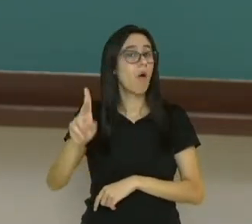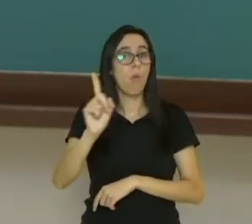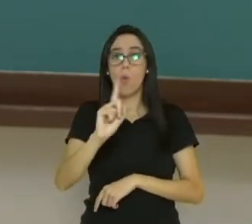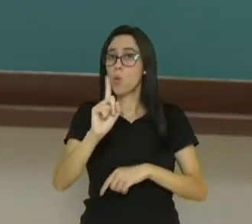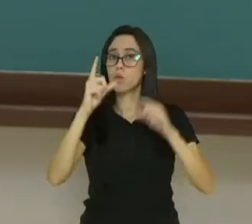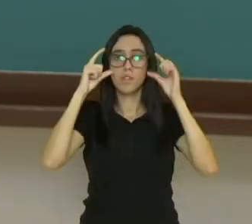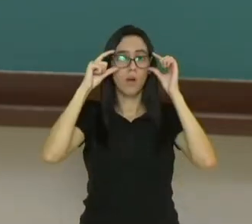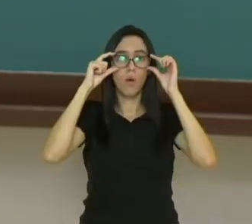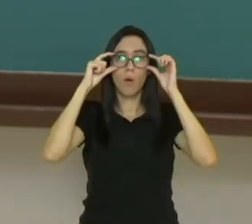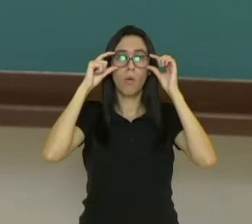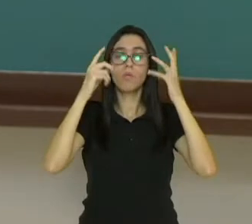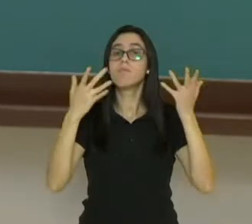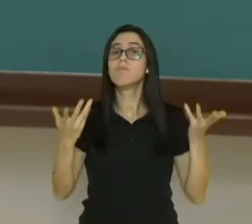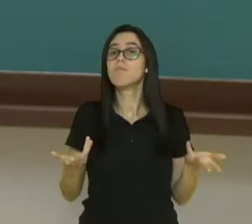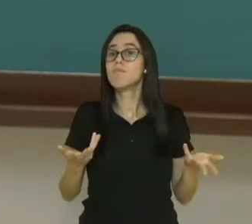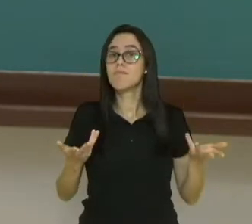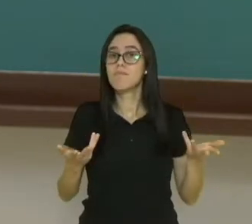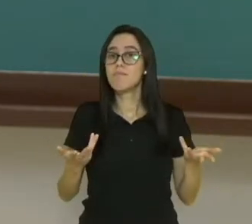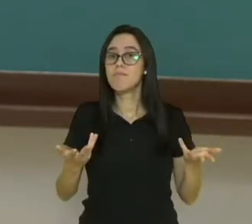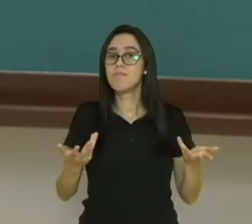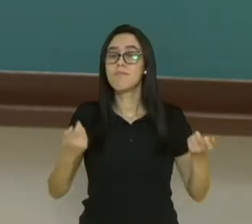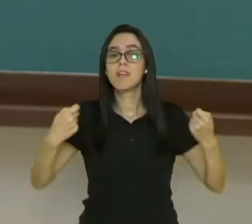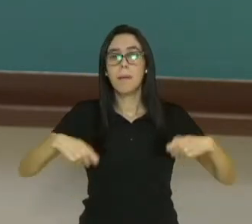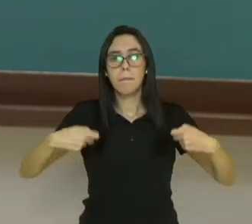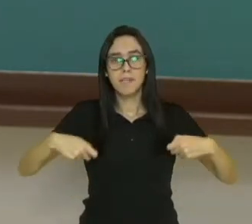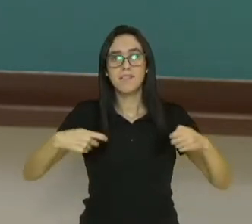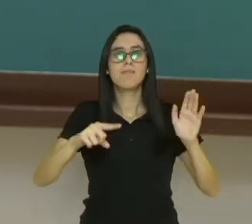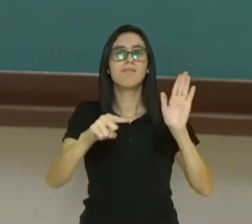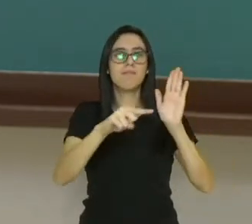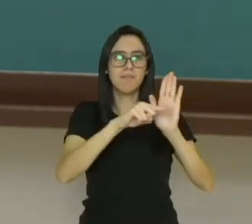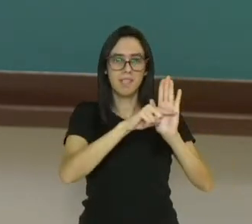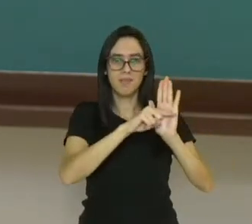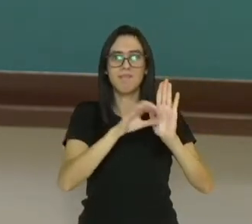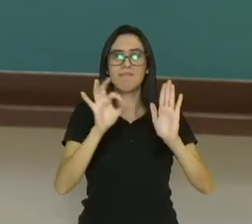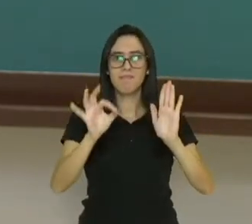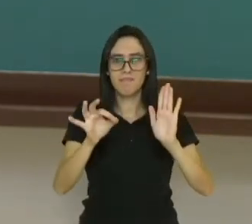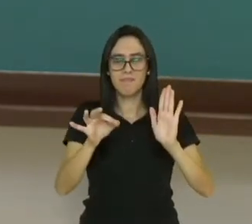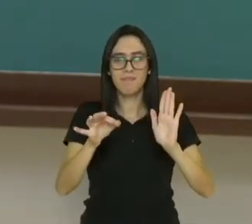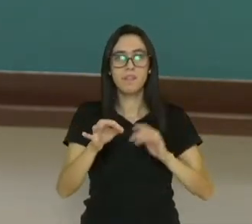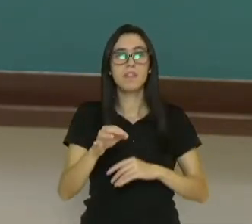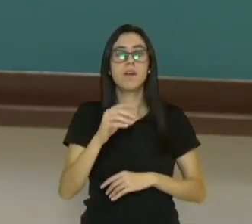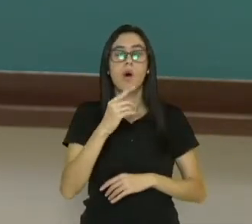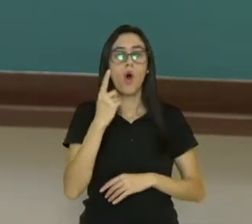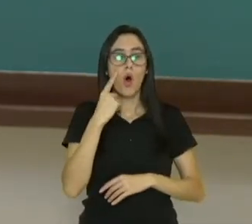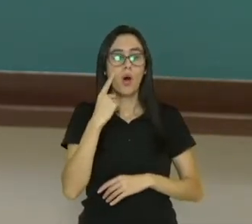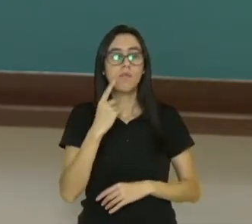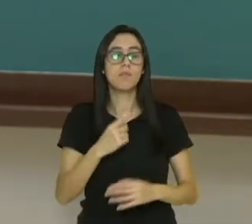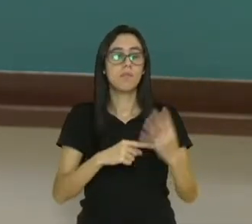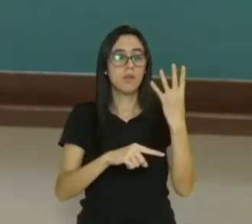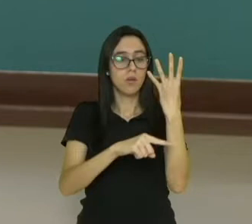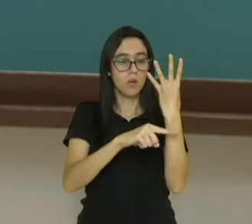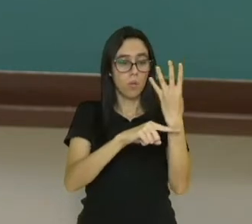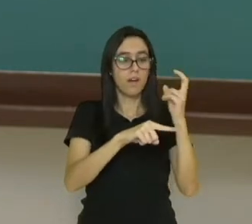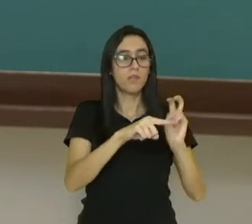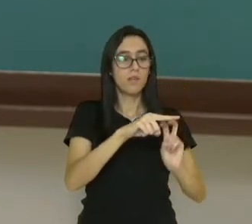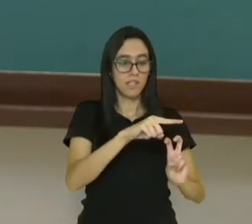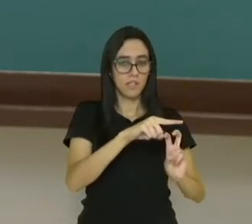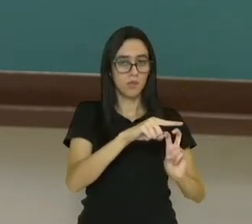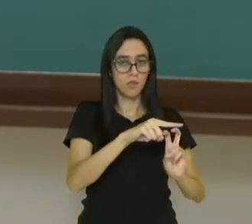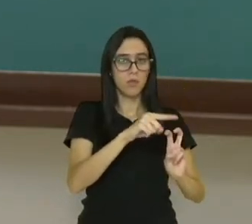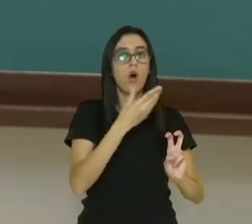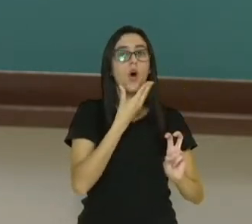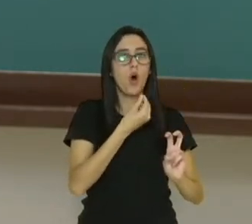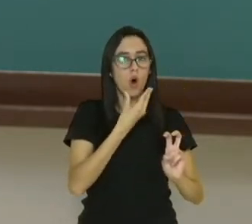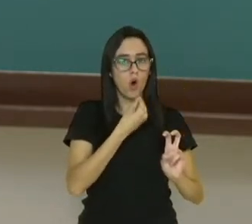óculos? O que eu tenho que fazer aqui? Uma subtração de frações, né? Se eu tenho que 4/5 que estavam na barraca